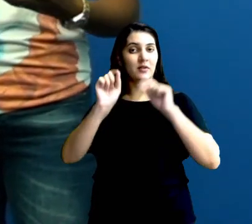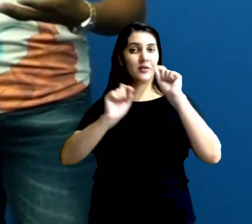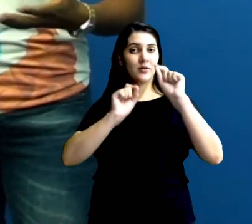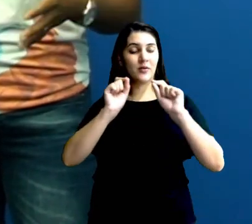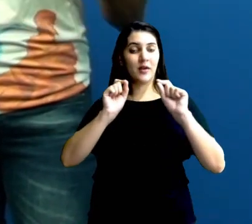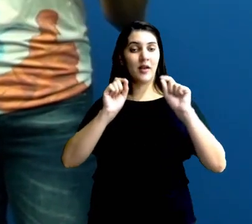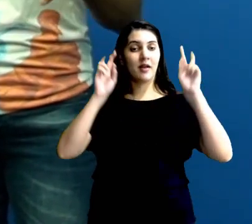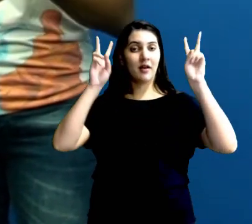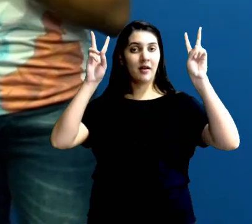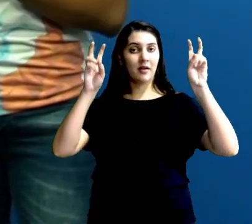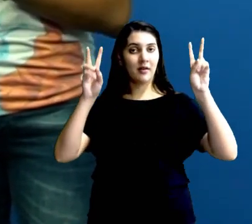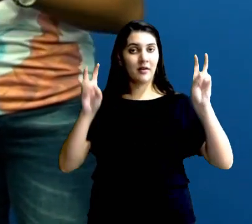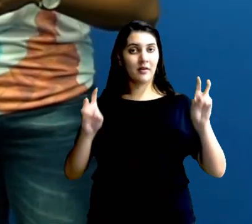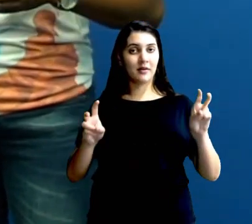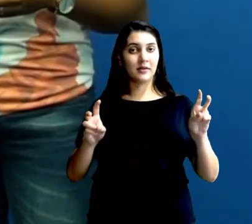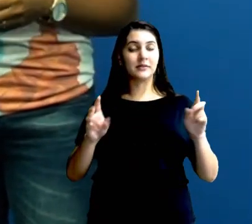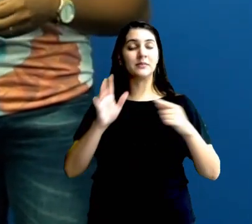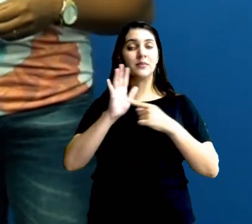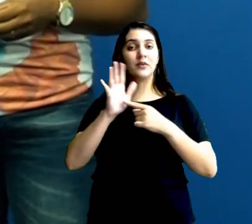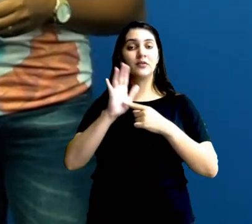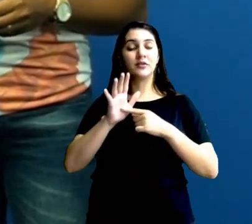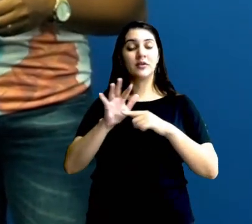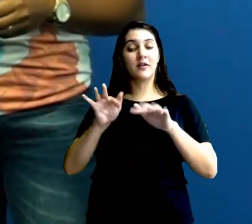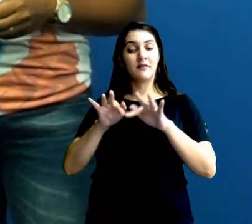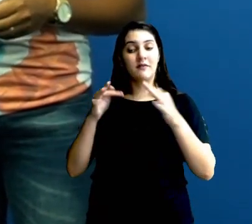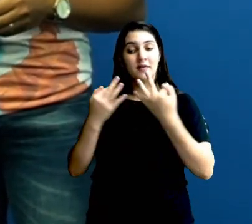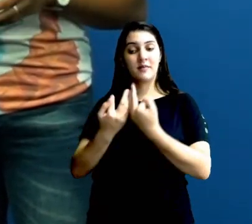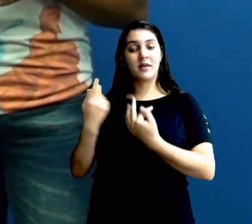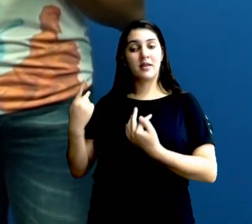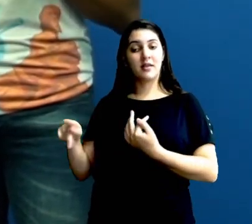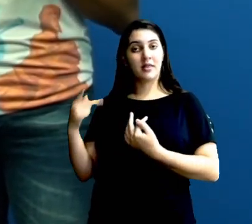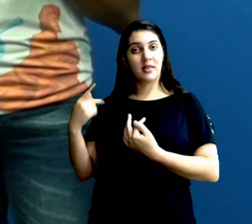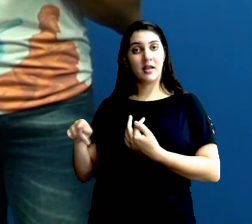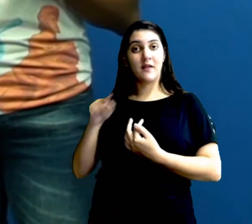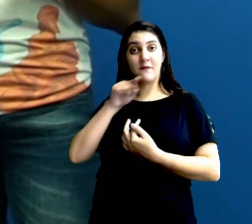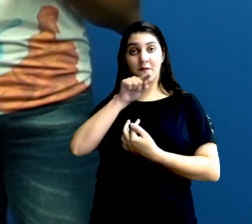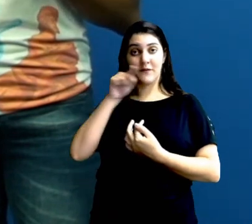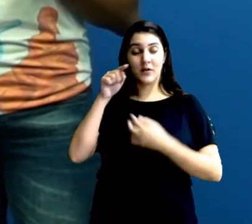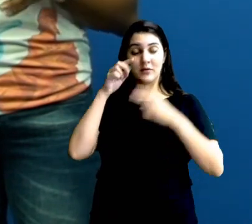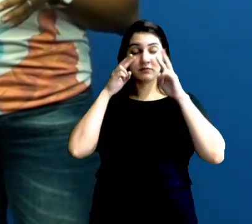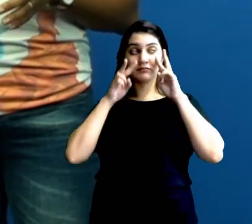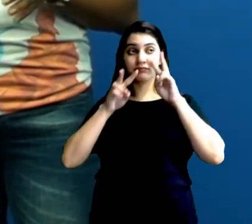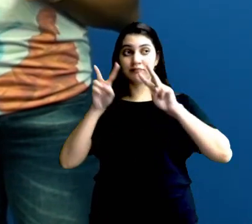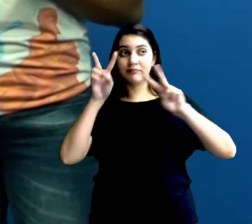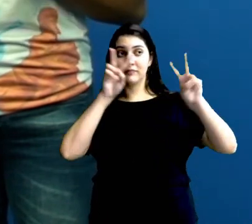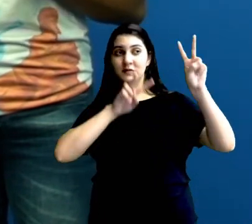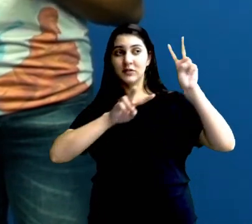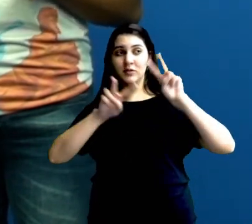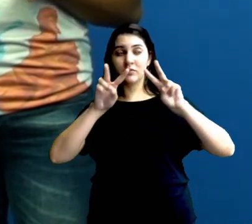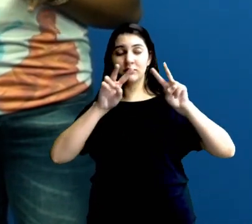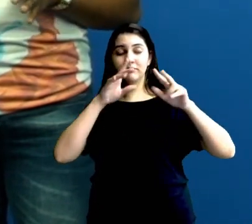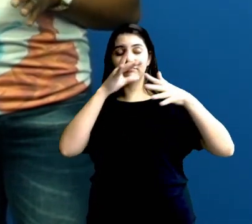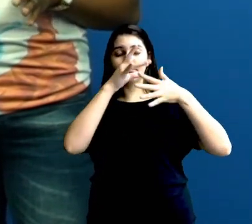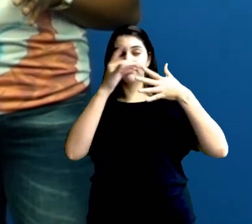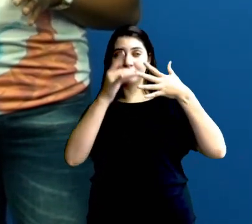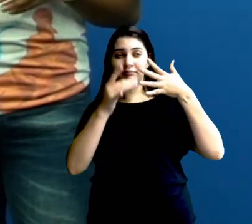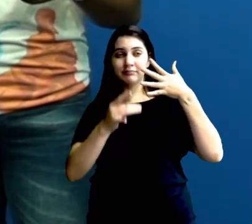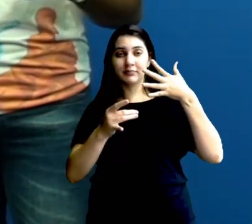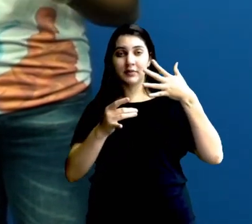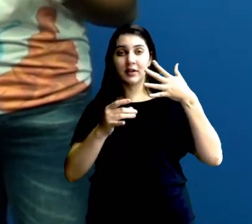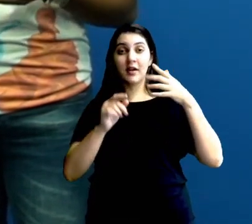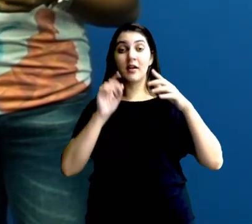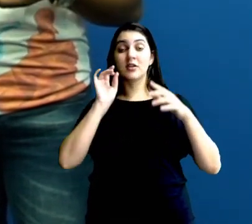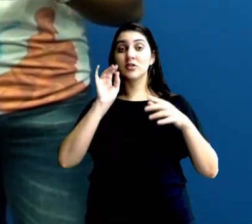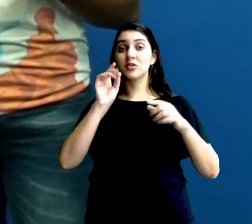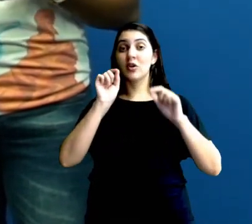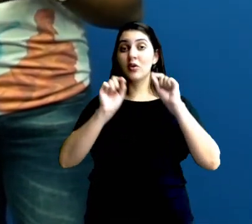se apresentando e colocando quem são os membros da família dele. Então você vai observar direitinho esse quadro e